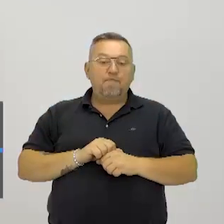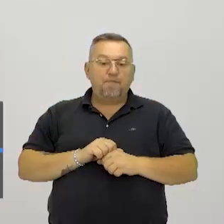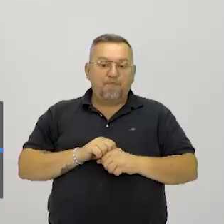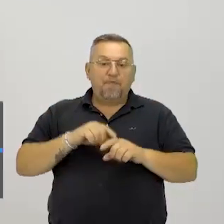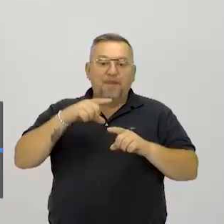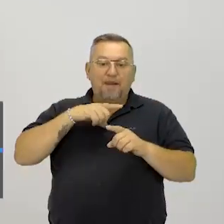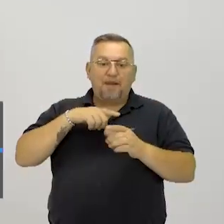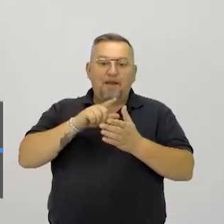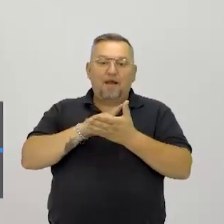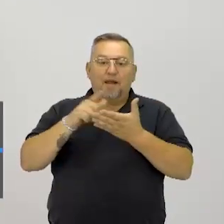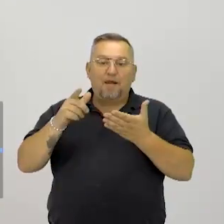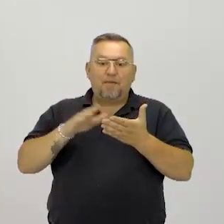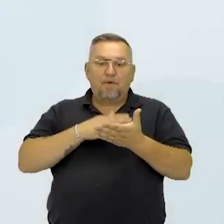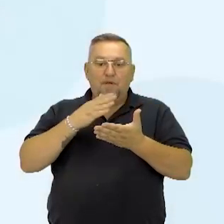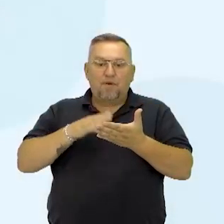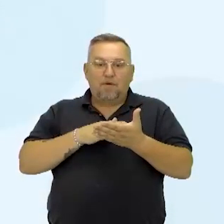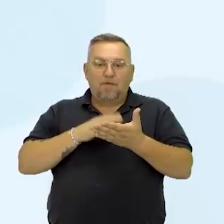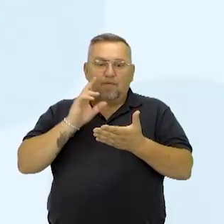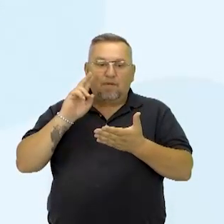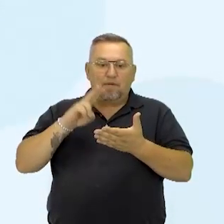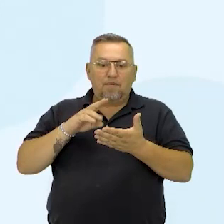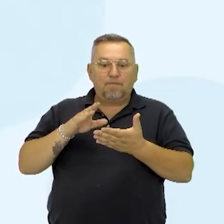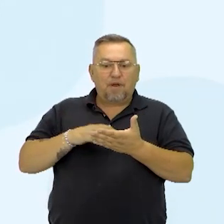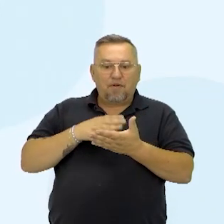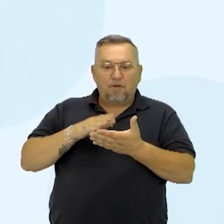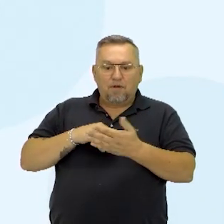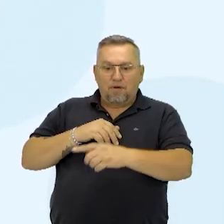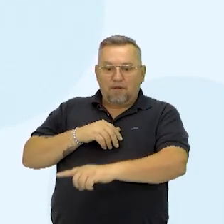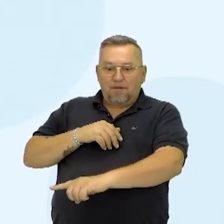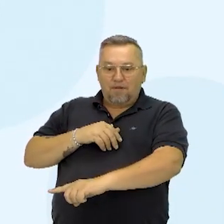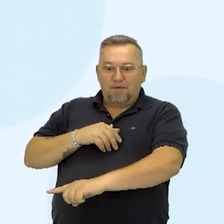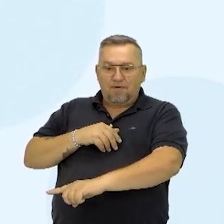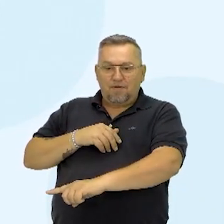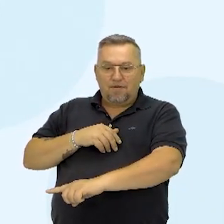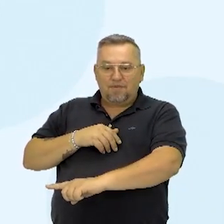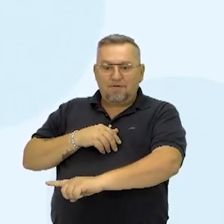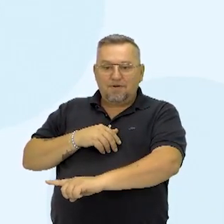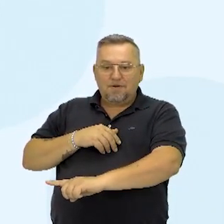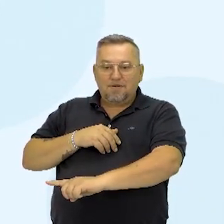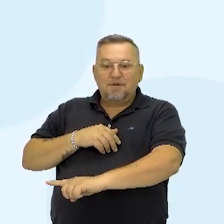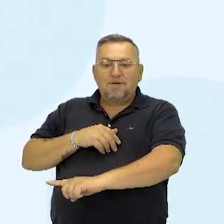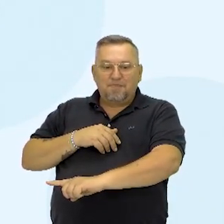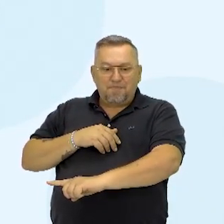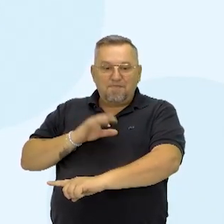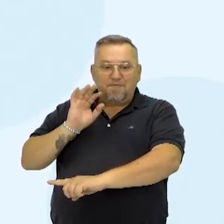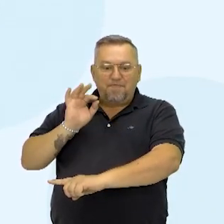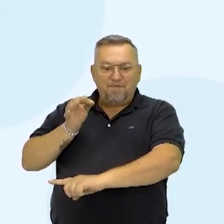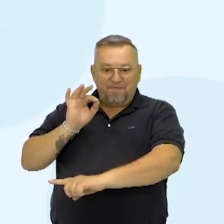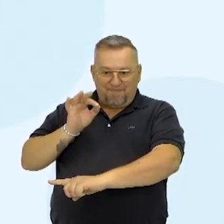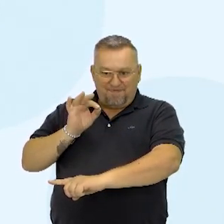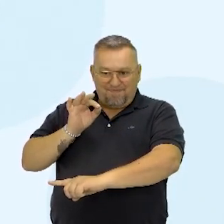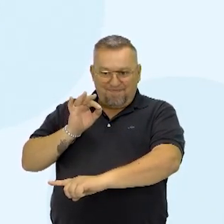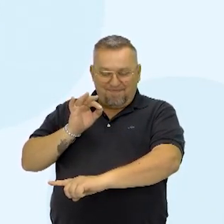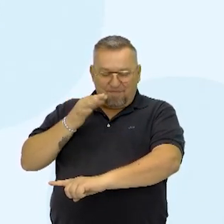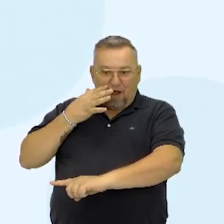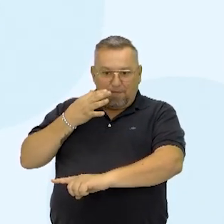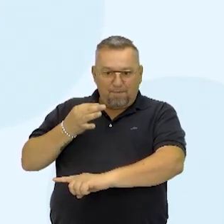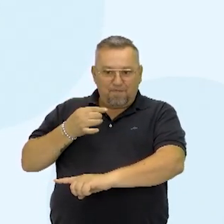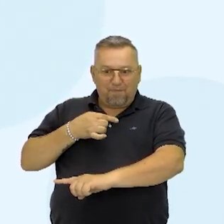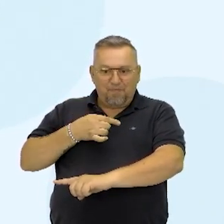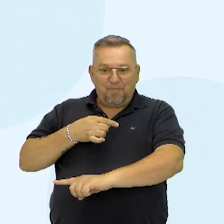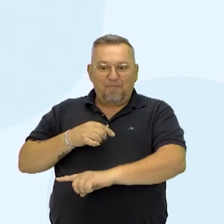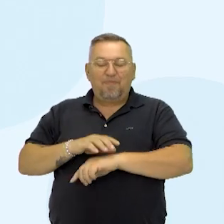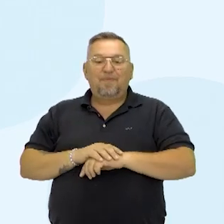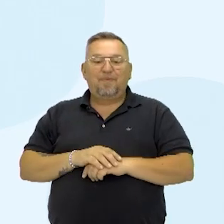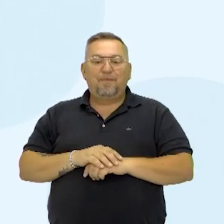científica está na página, volta lá para ele só para eles verem a página 25, volume 3, o caderno do aluno,